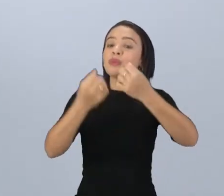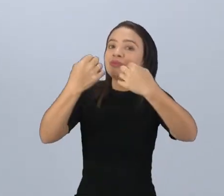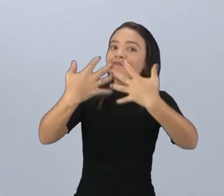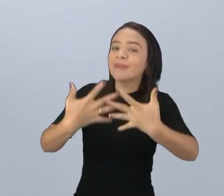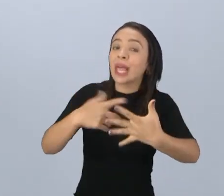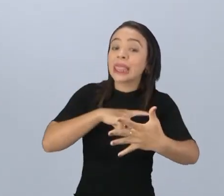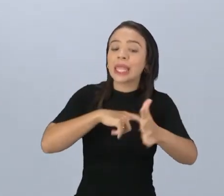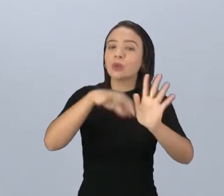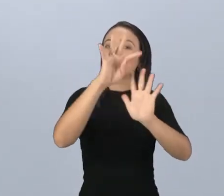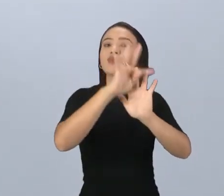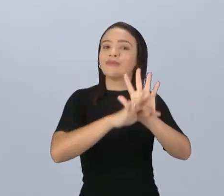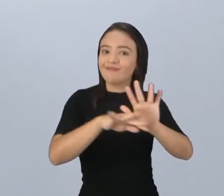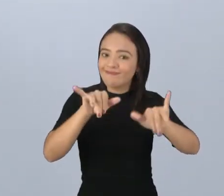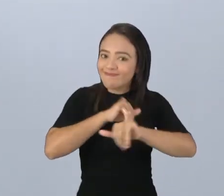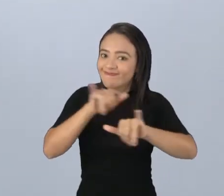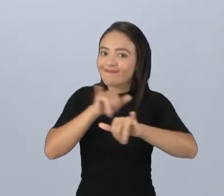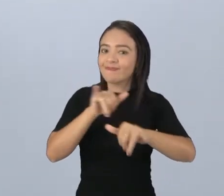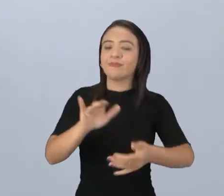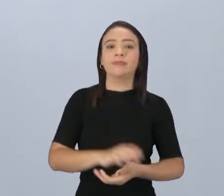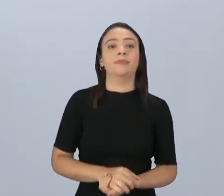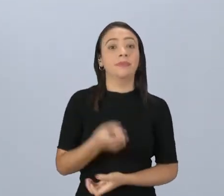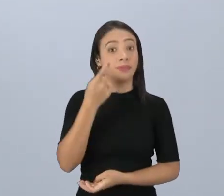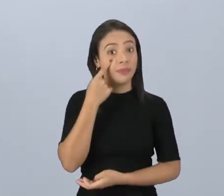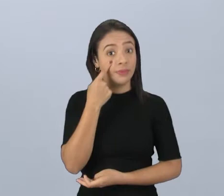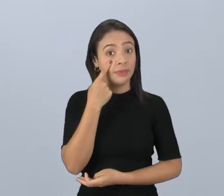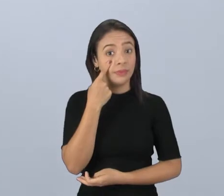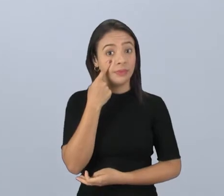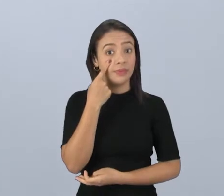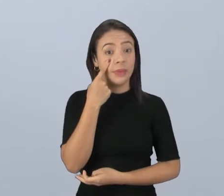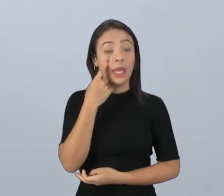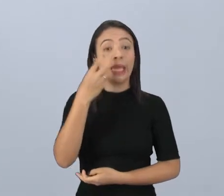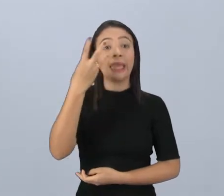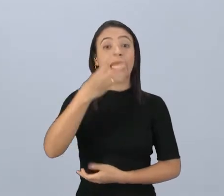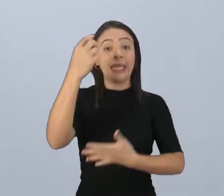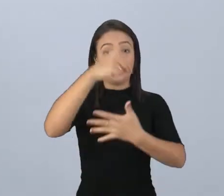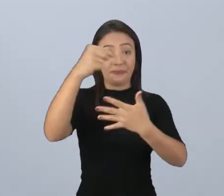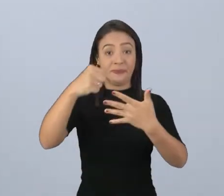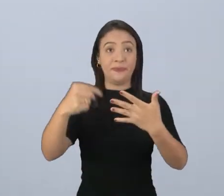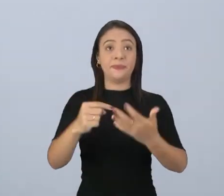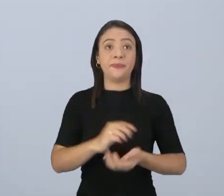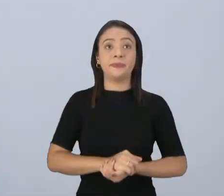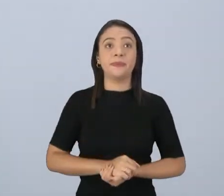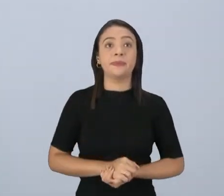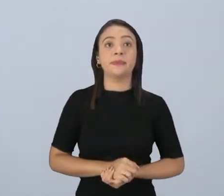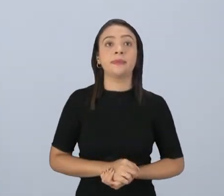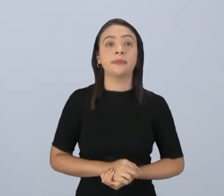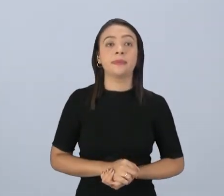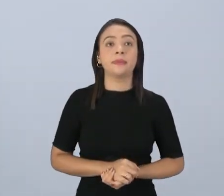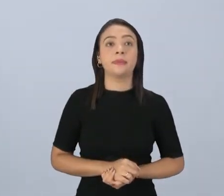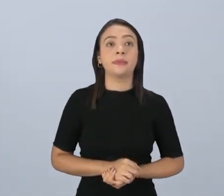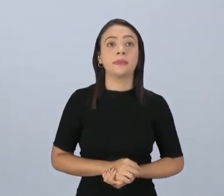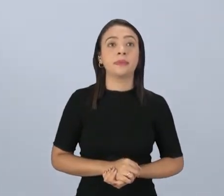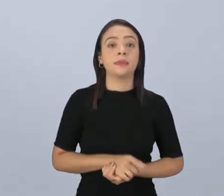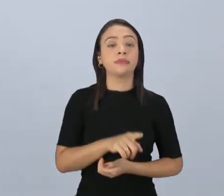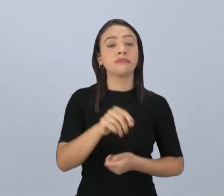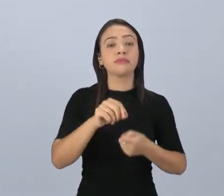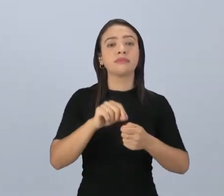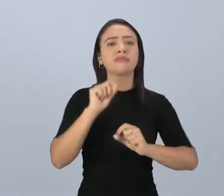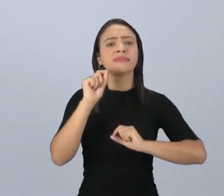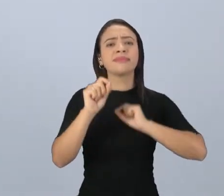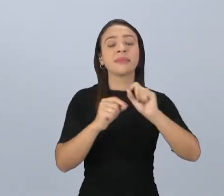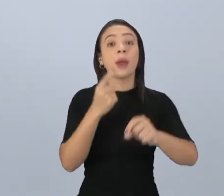no corpo da notícia. Vamos observar agora o terceiro passo. O que você deve